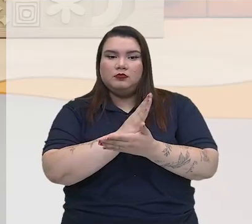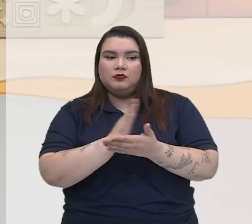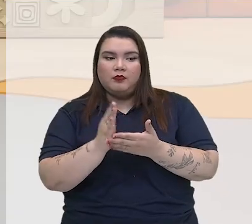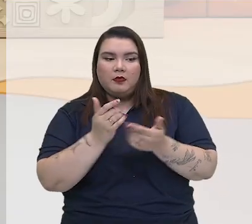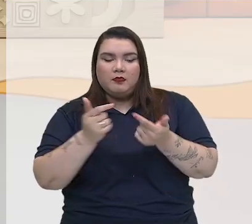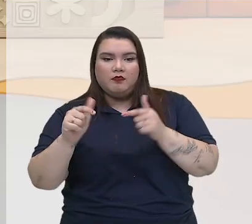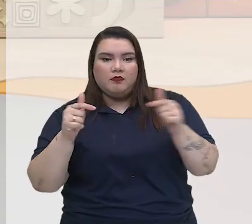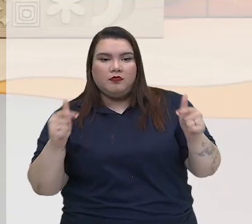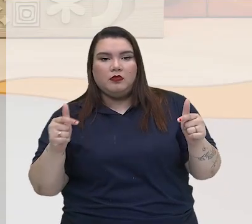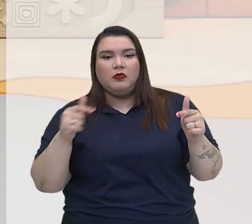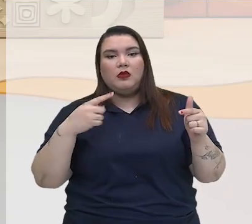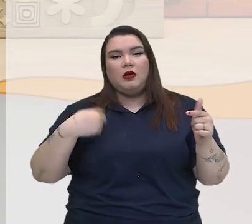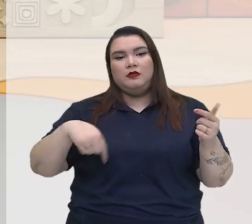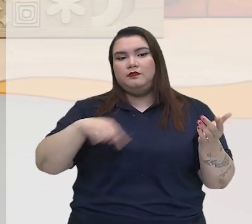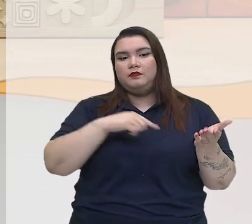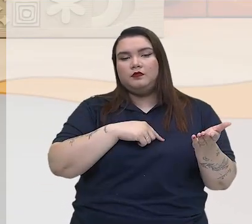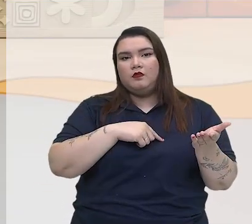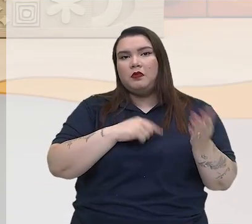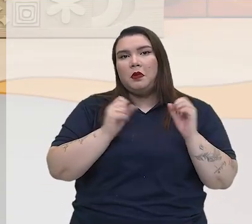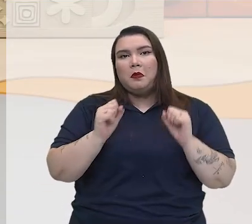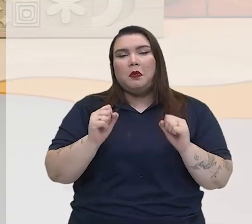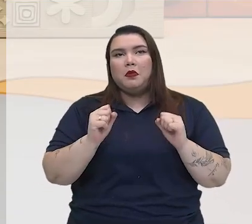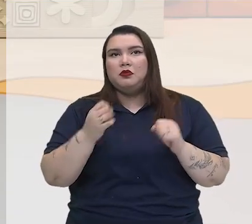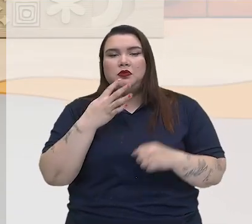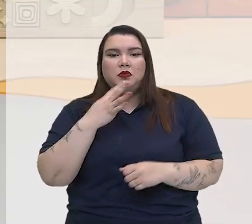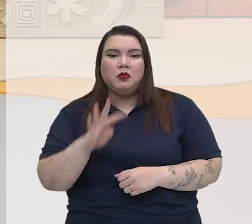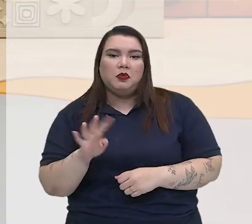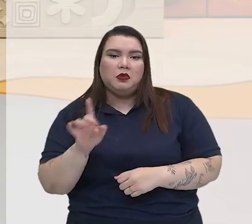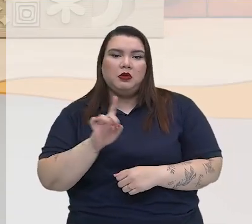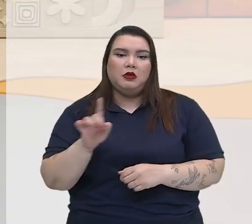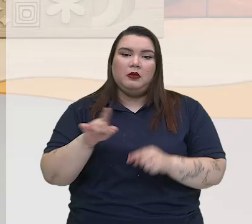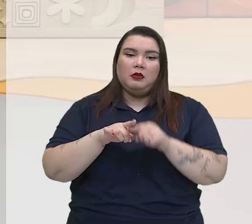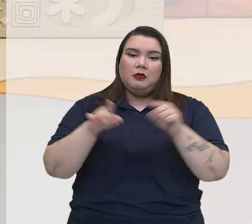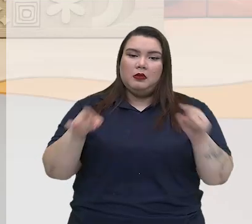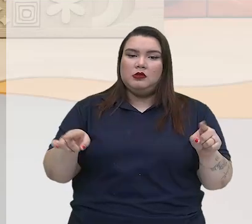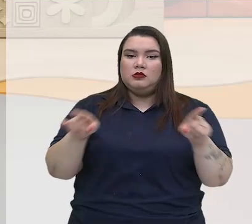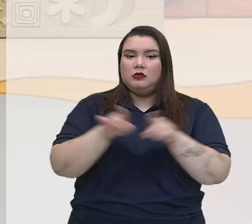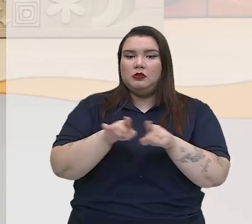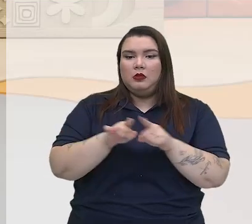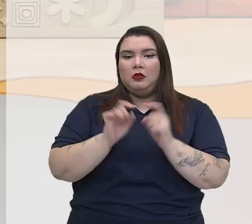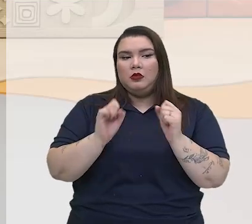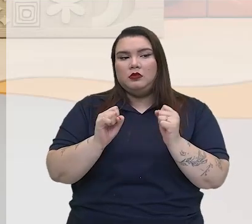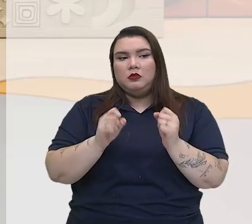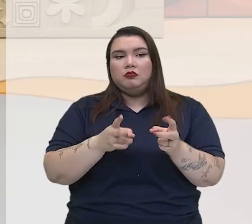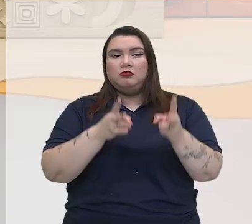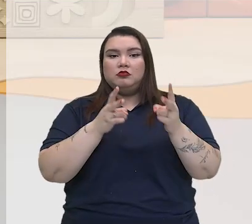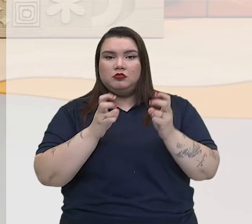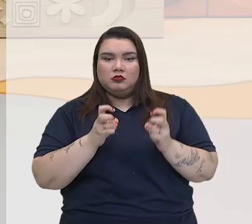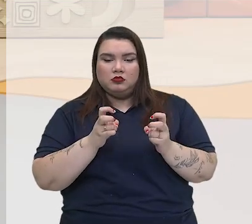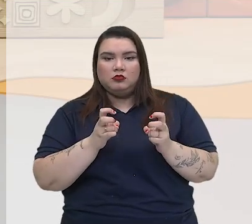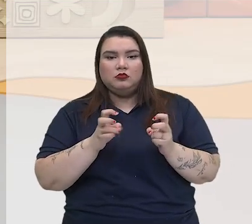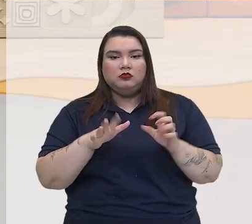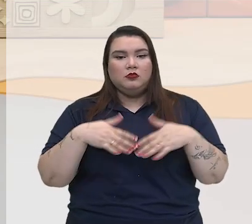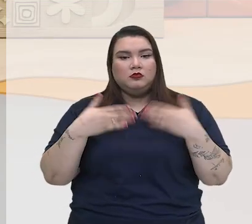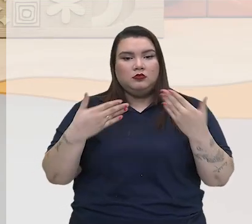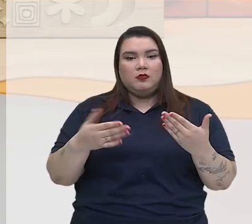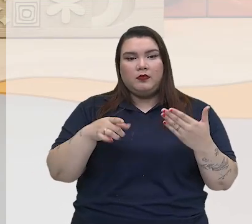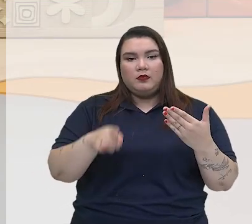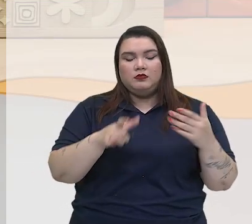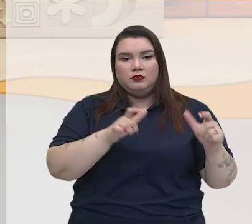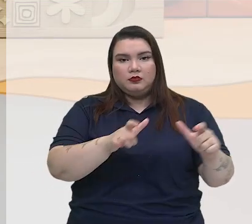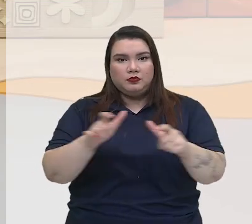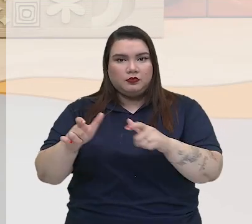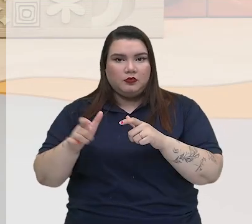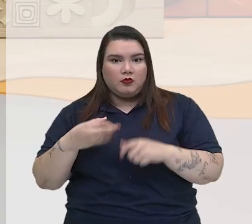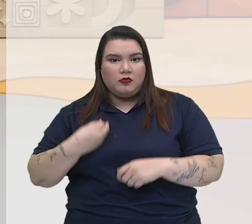Alguns outros, a gente pode até não conhecer, mas também pode ter ouvido falar. E desses lugares